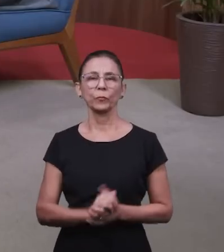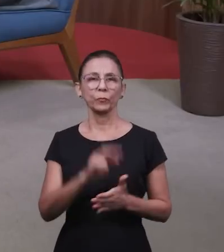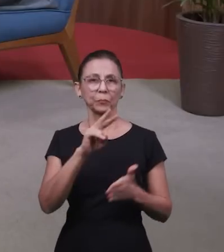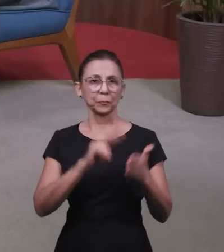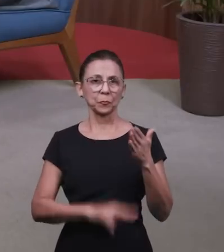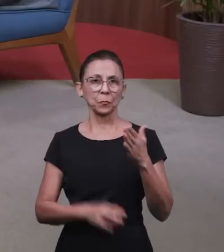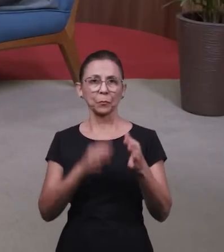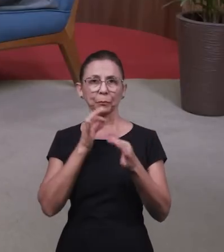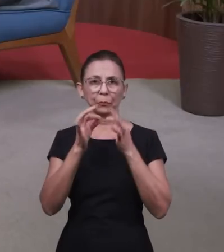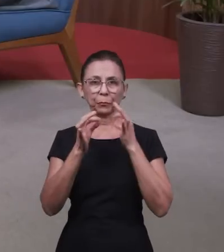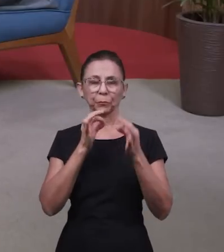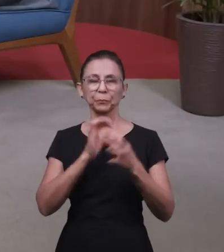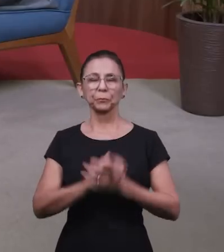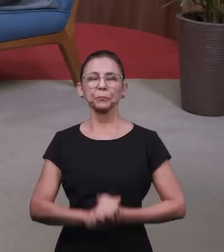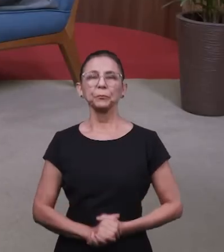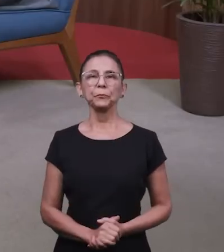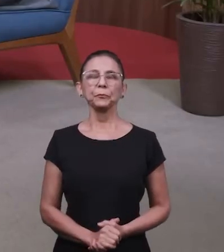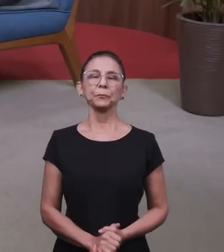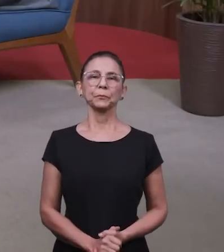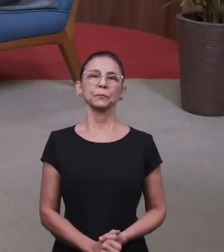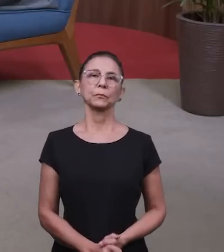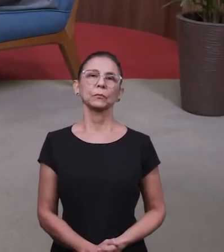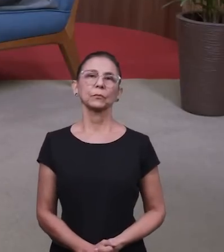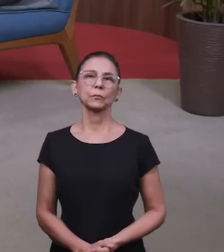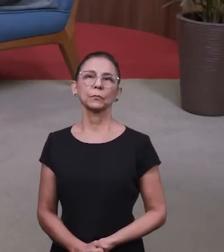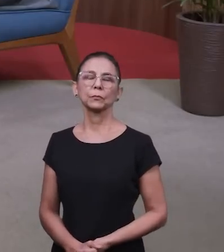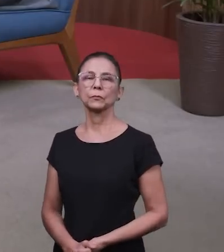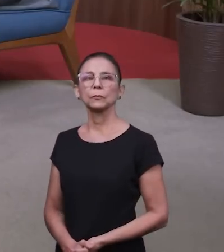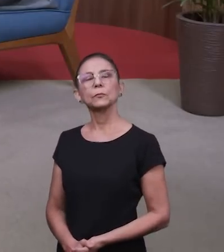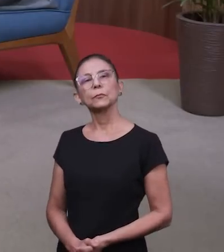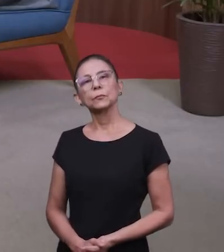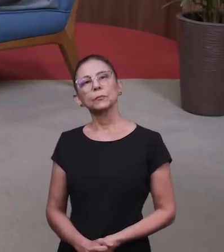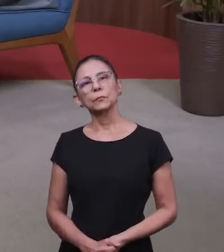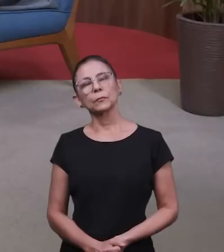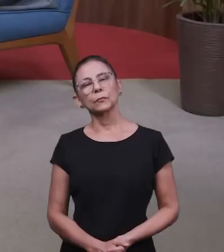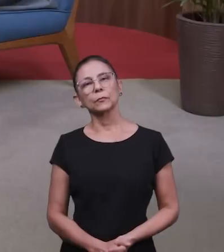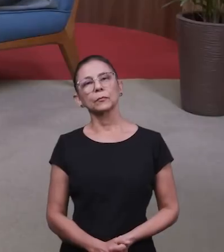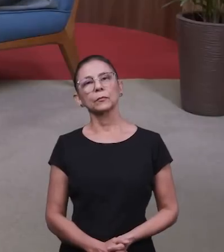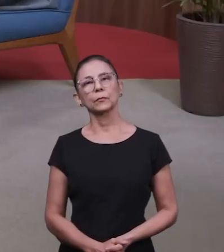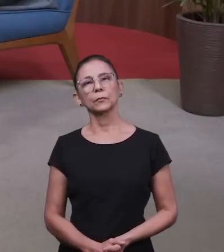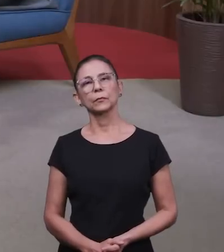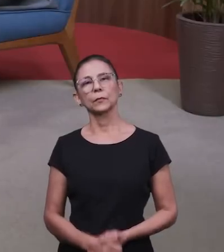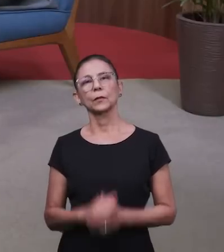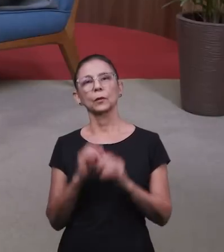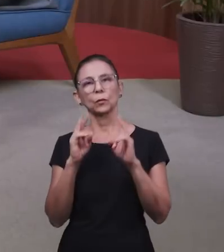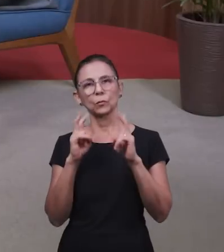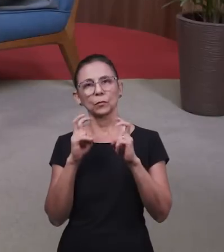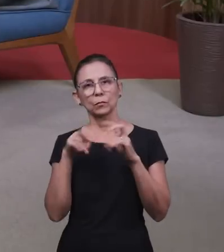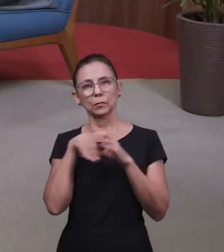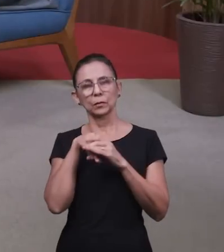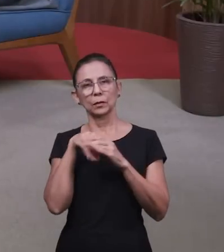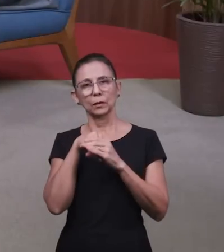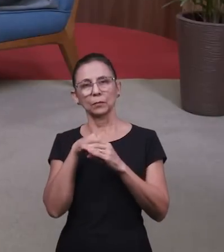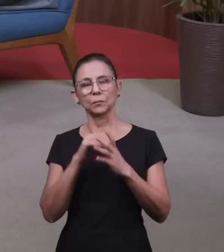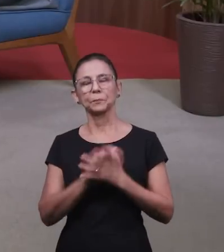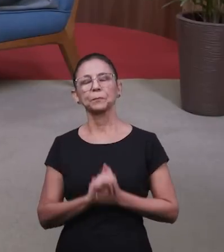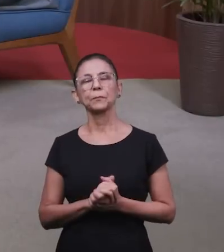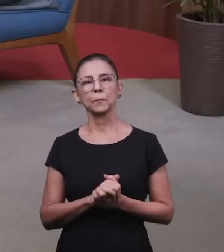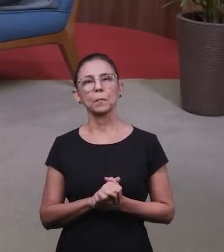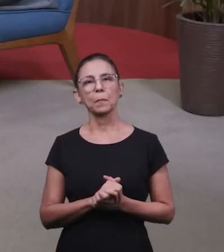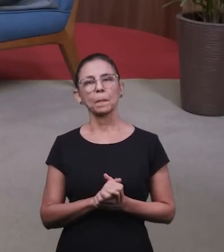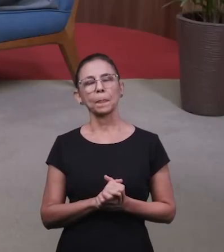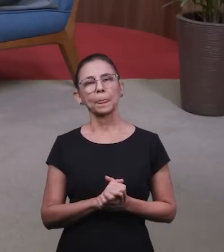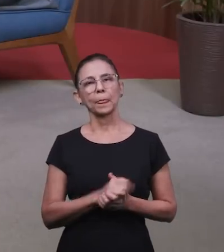próxima edição. Vamos ler aqui um comentário que foi enviado e que a partir desse comentário, boa parte do que nós tratamos aqui foi inserido